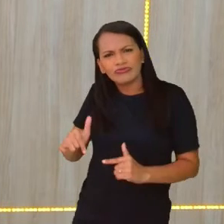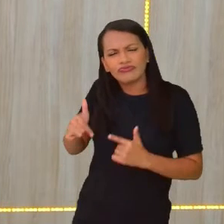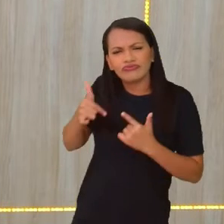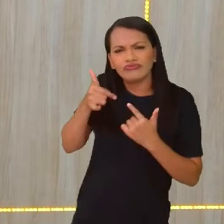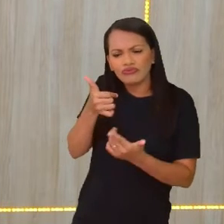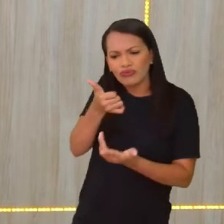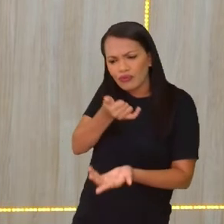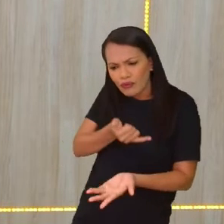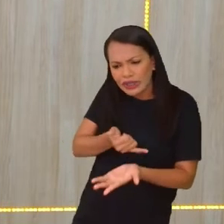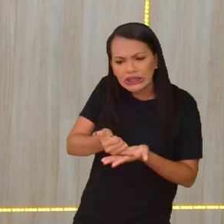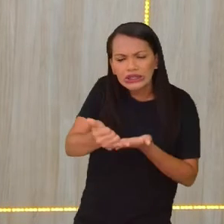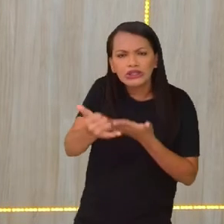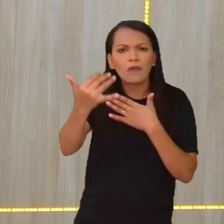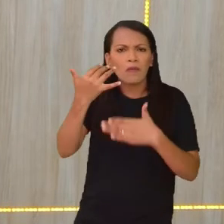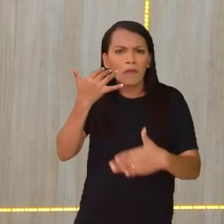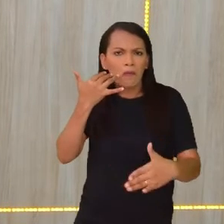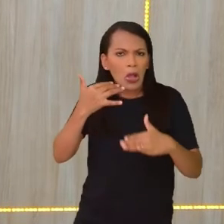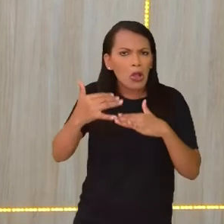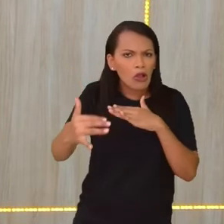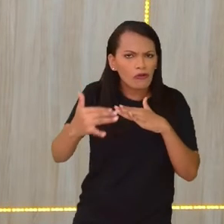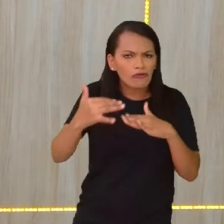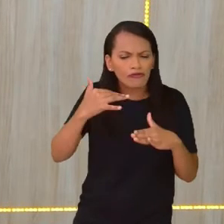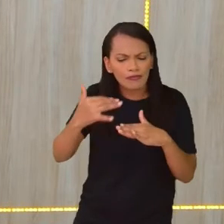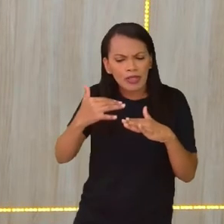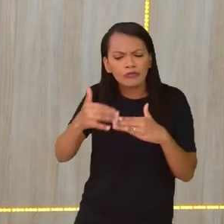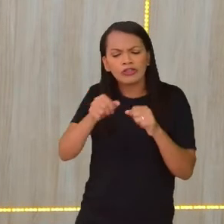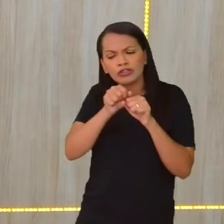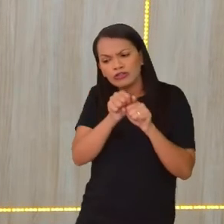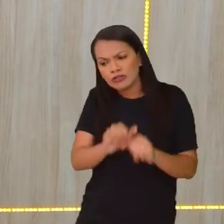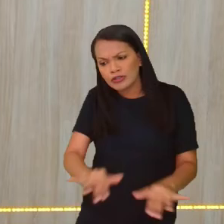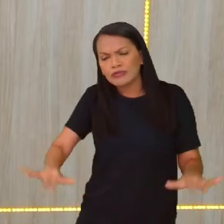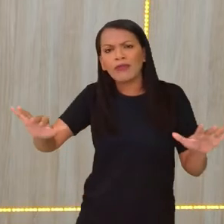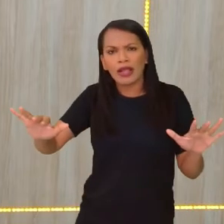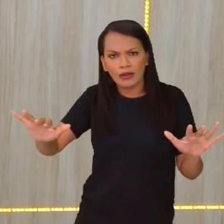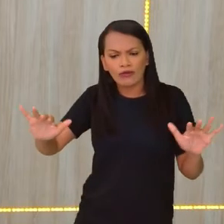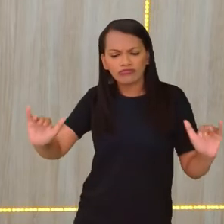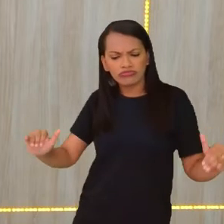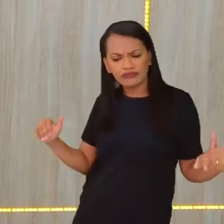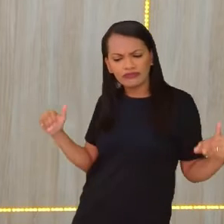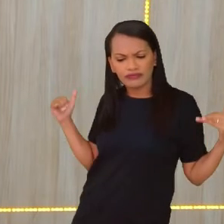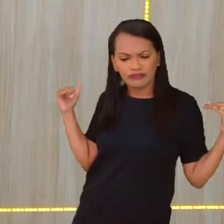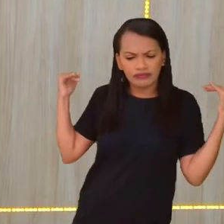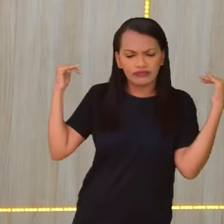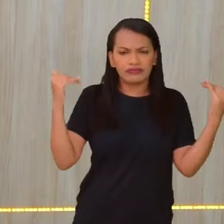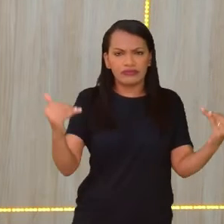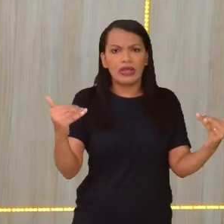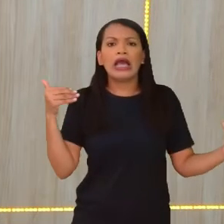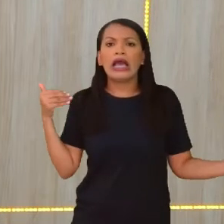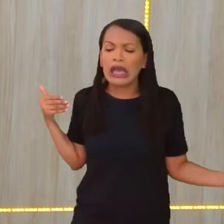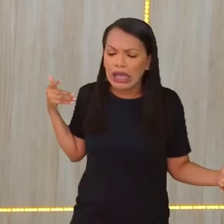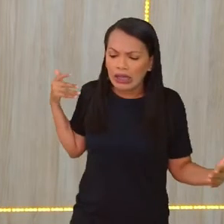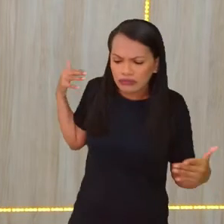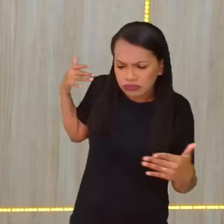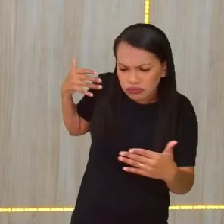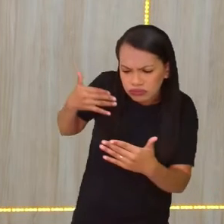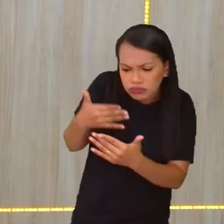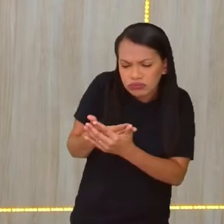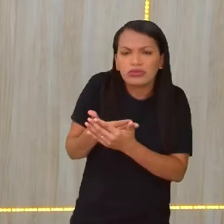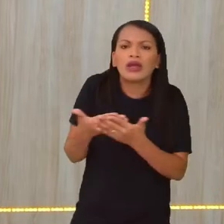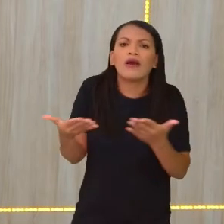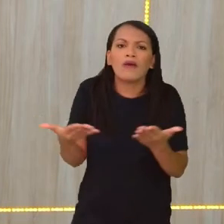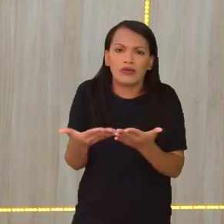estopim a um movimento bem maior, que se reflete até os dias de hoje, que é essa luta, né, contra